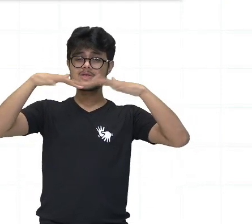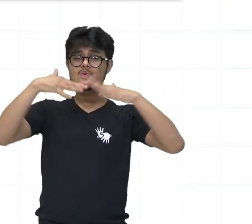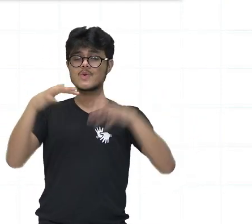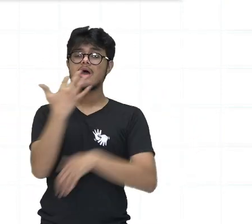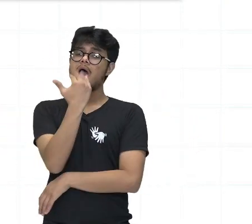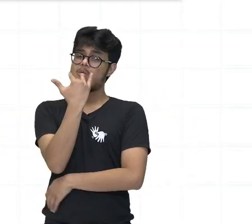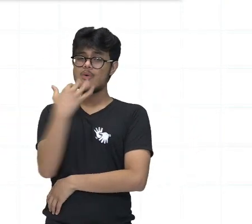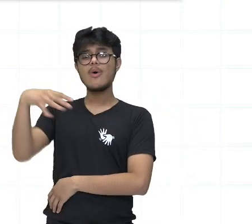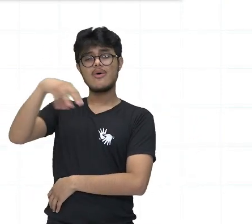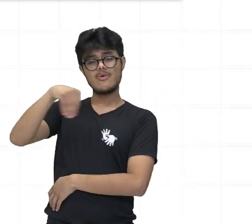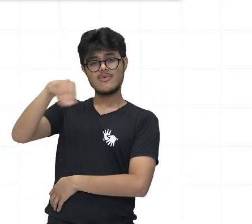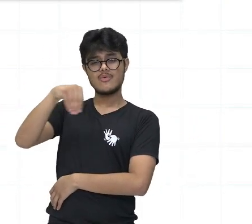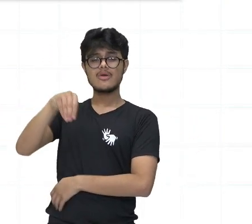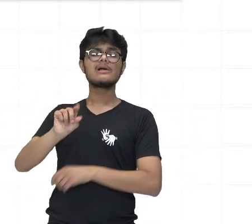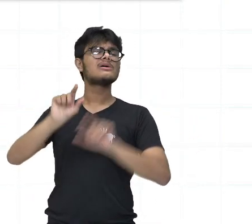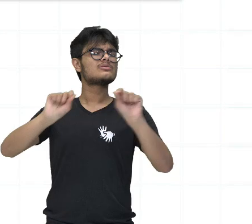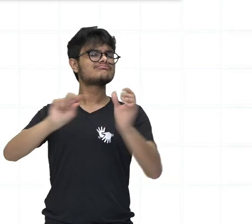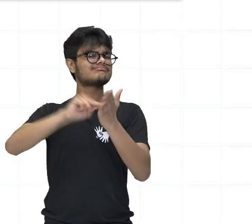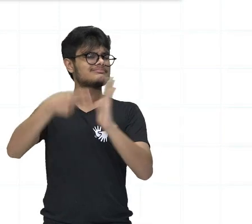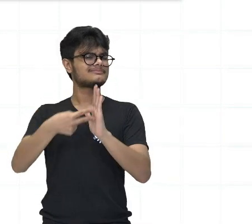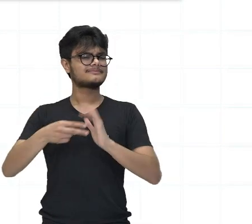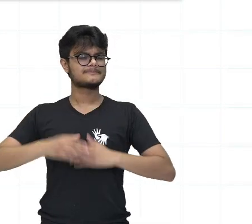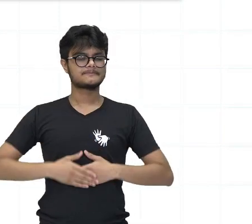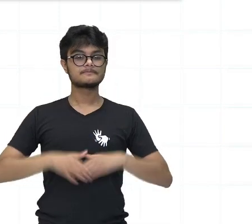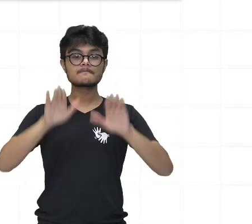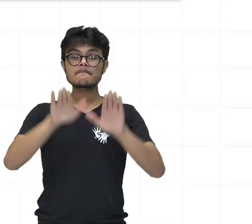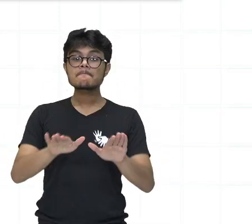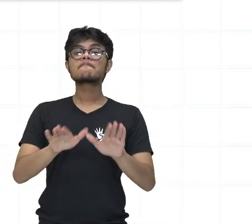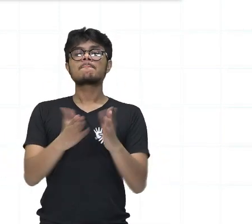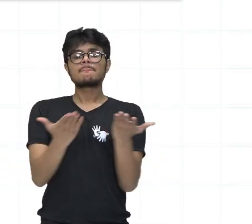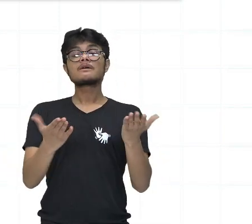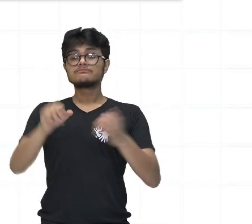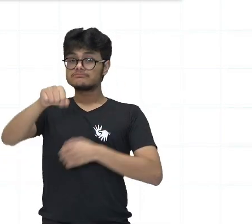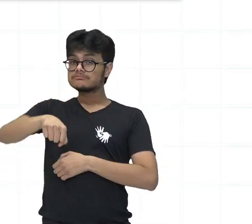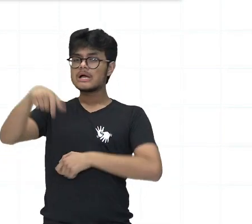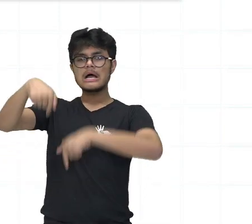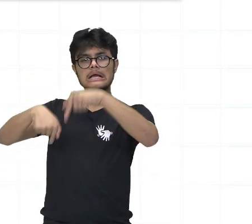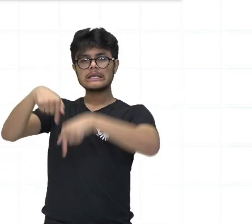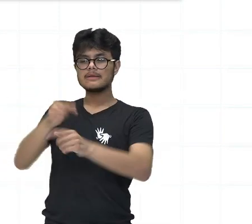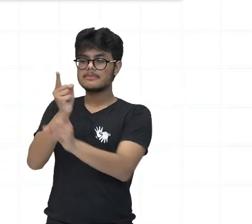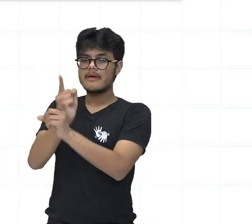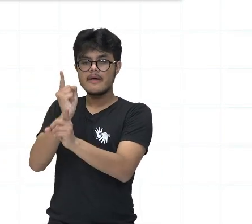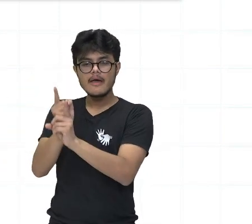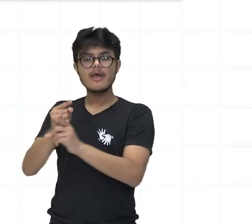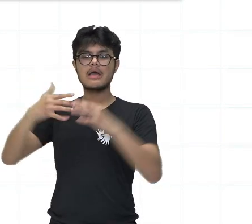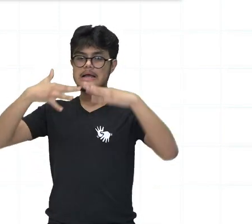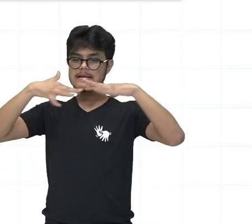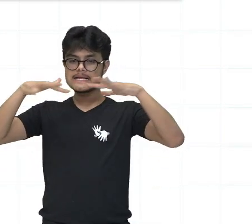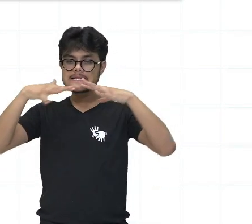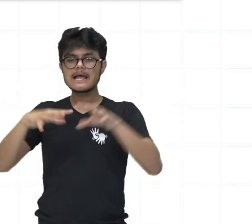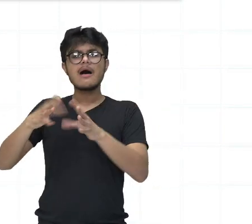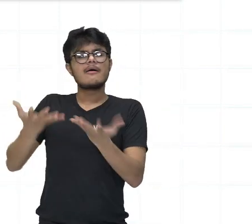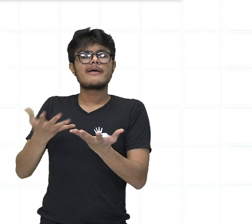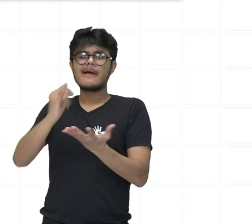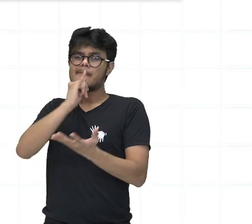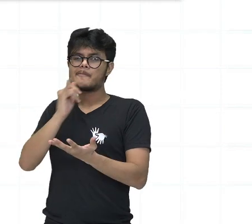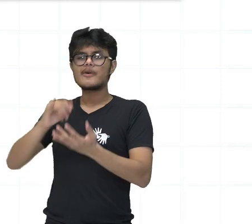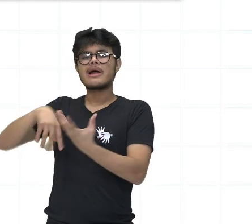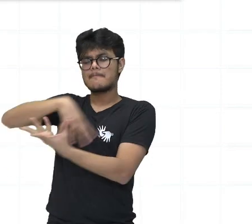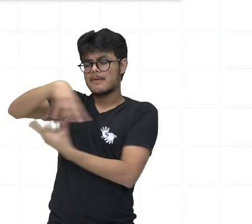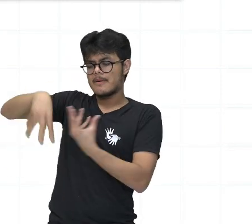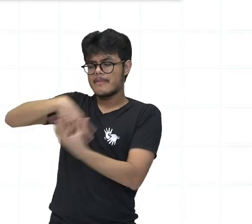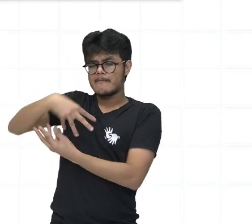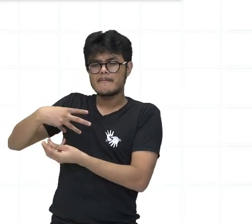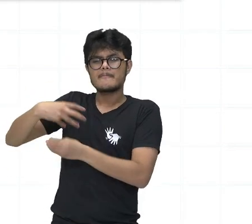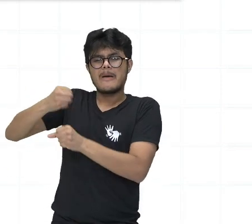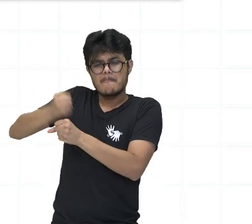esse pigmento natural? Ou seja, os pigmentos são substâncias finamente moídas que fornecem as